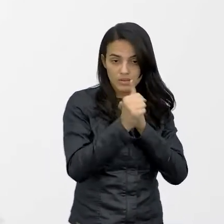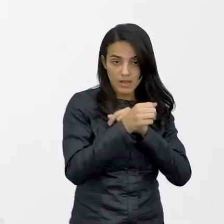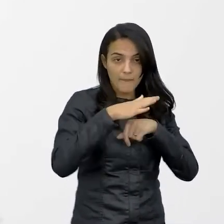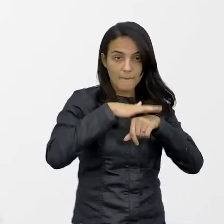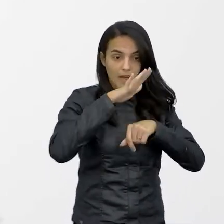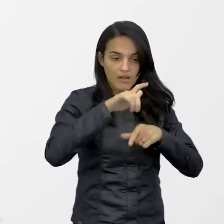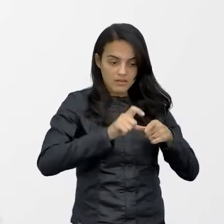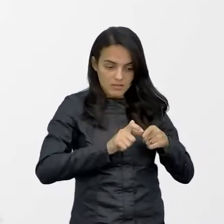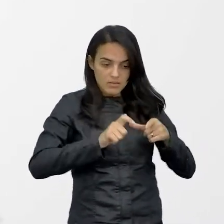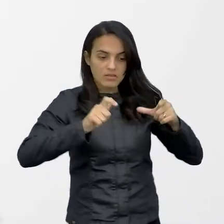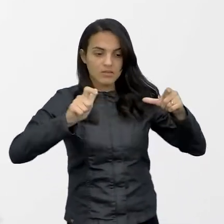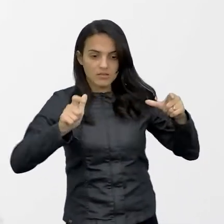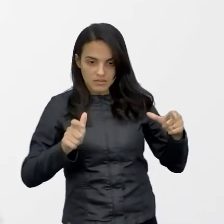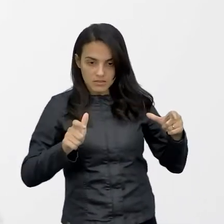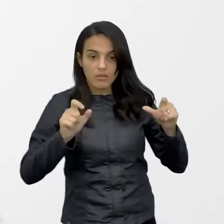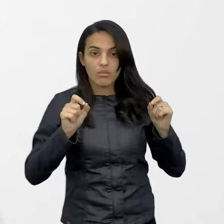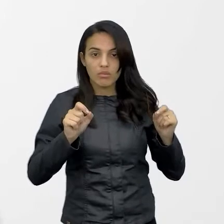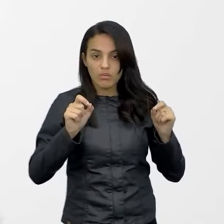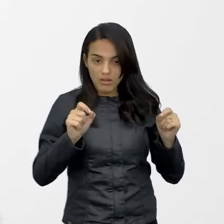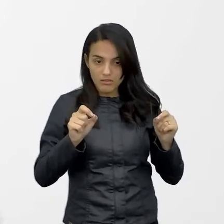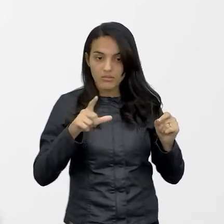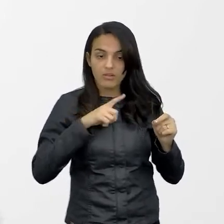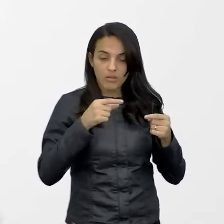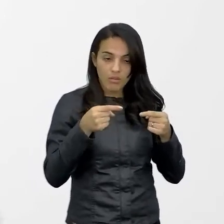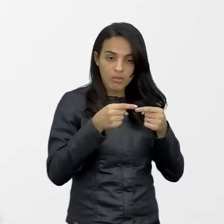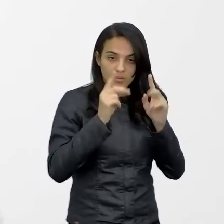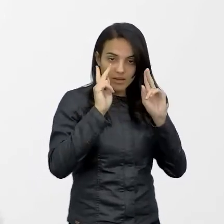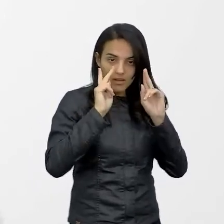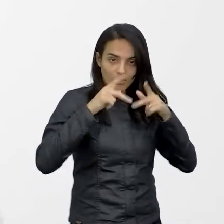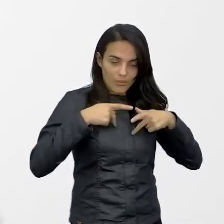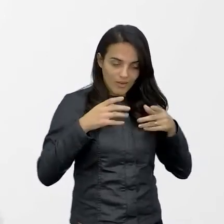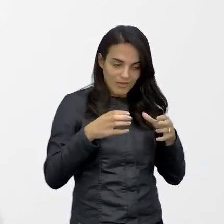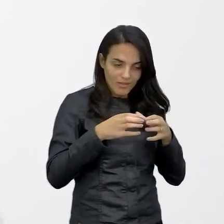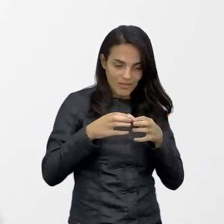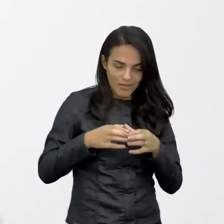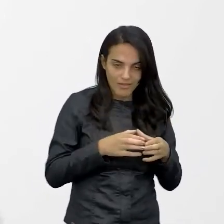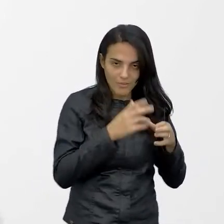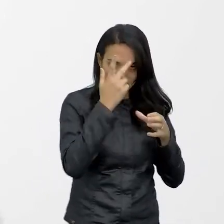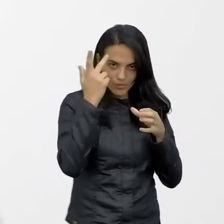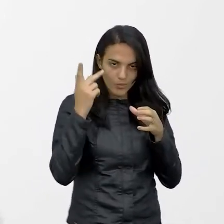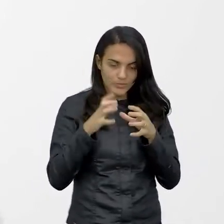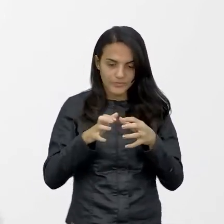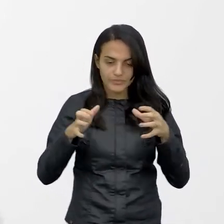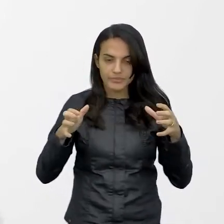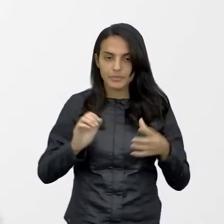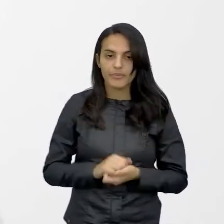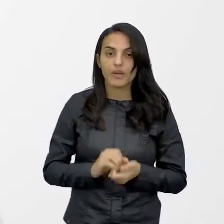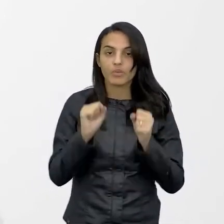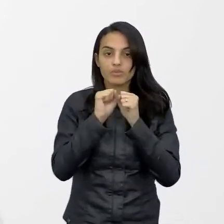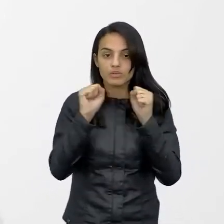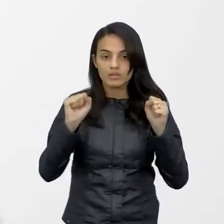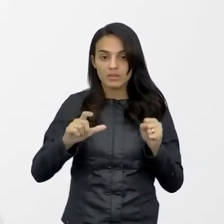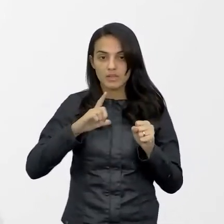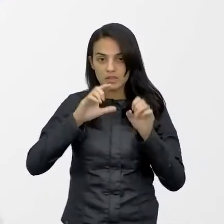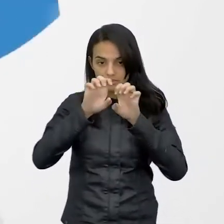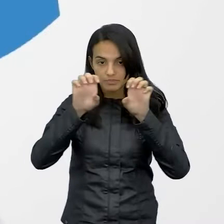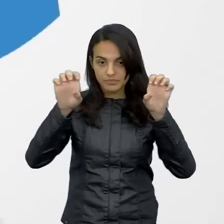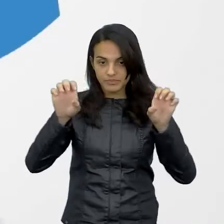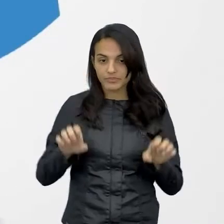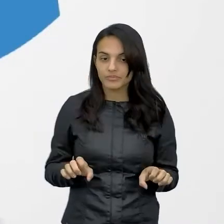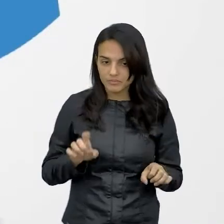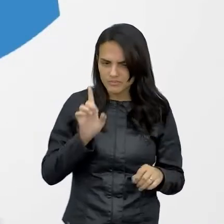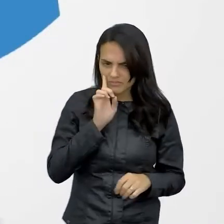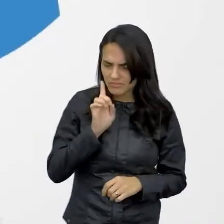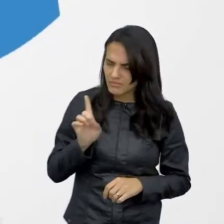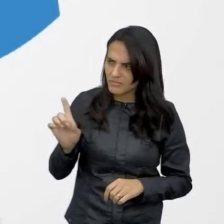mais ampla que, por sua vez, faz parte da humanidade. O ponto aqui é que esses sistemas têm uma estrutura hierárquica